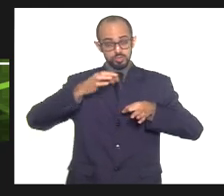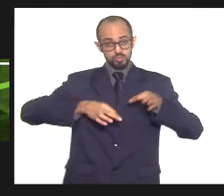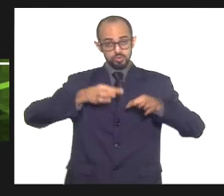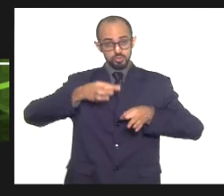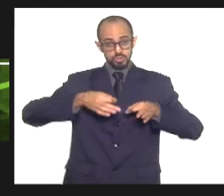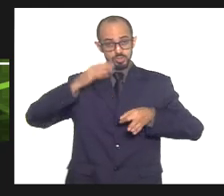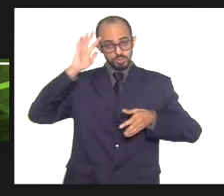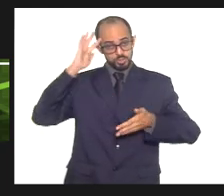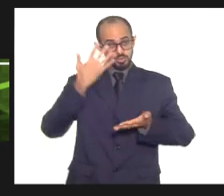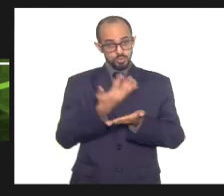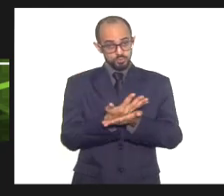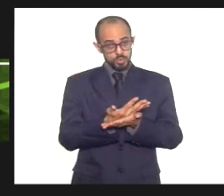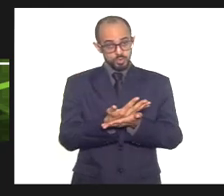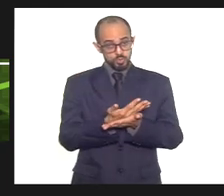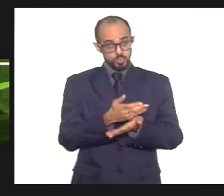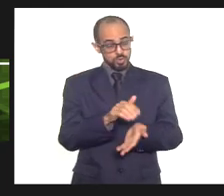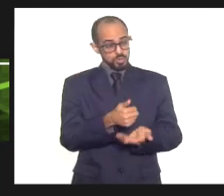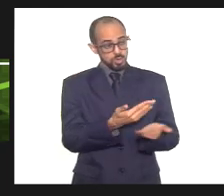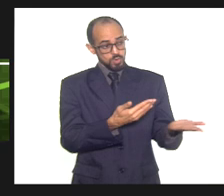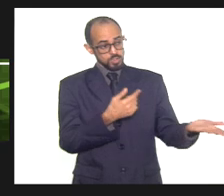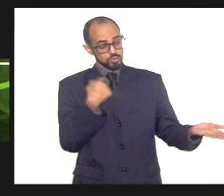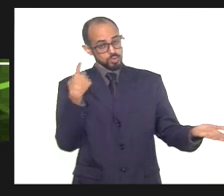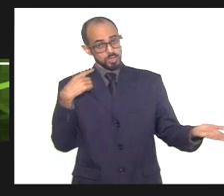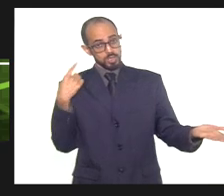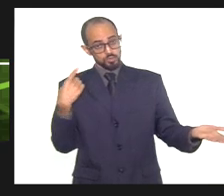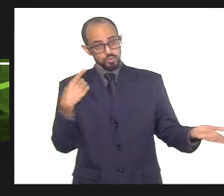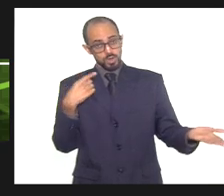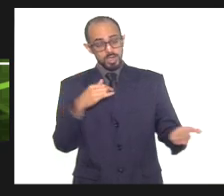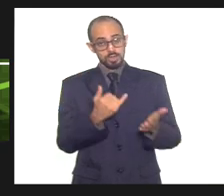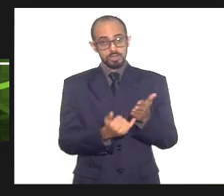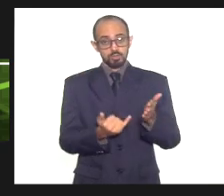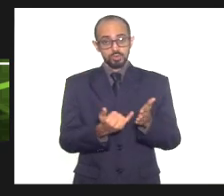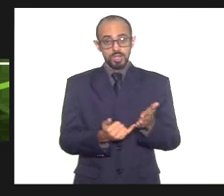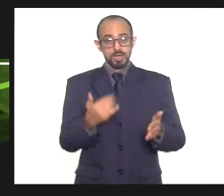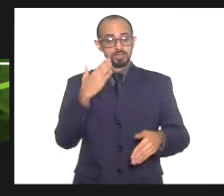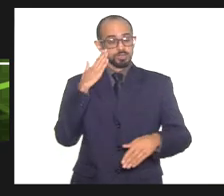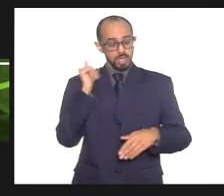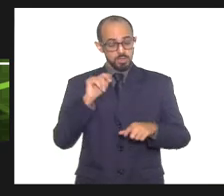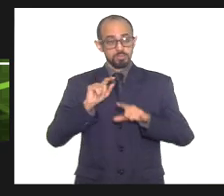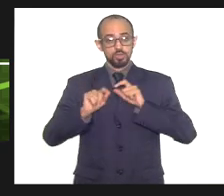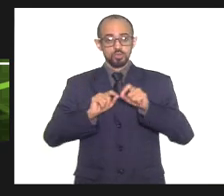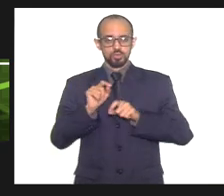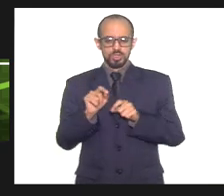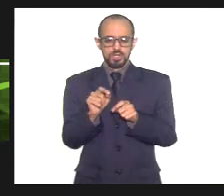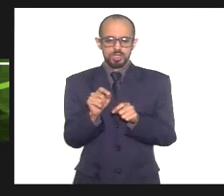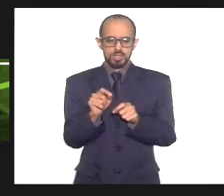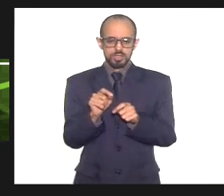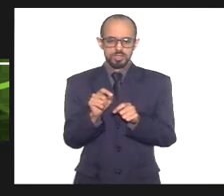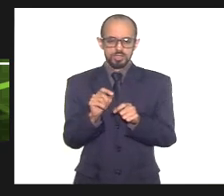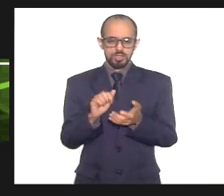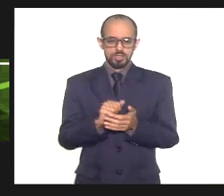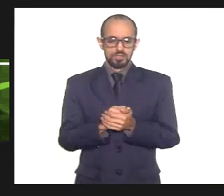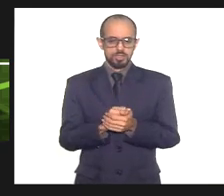A senhora, como advogada tributária, sabe que, no mínimo,